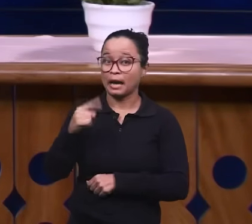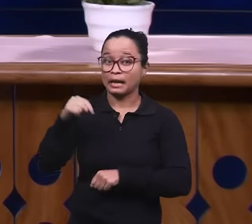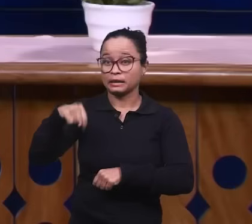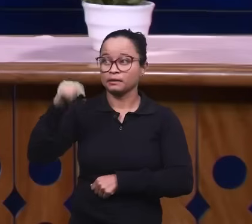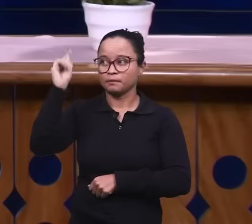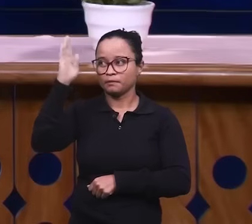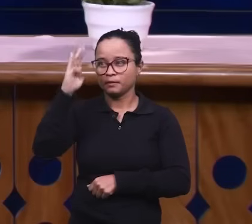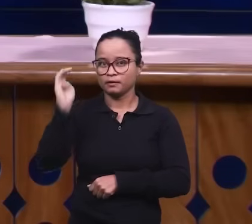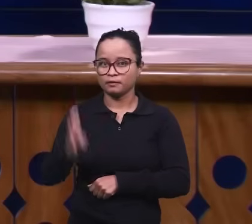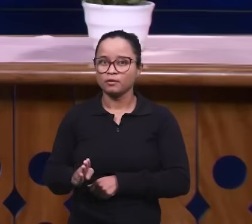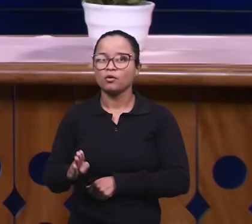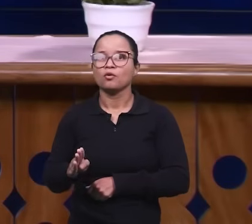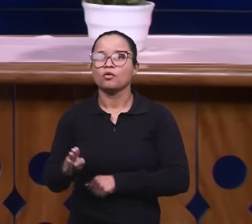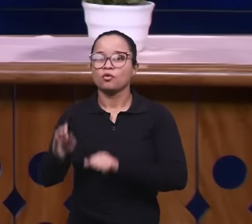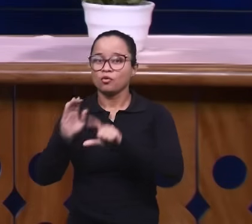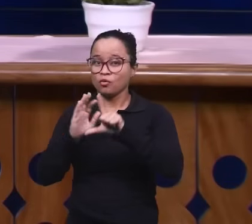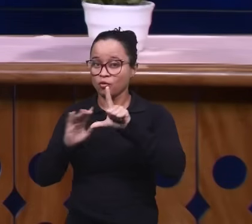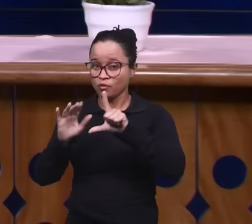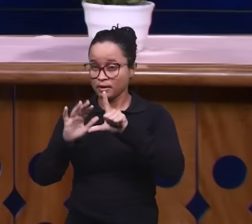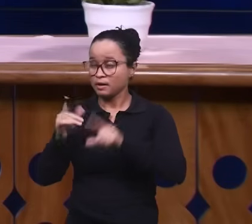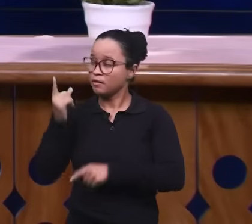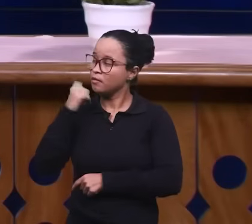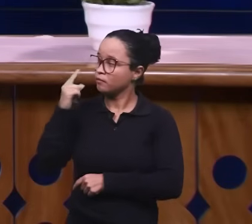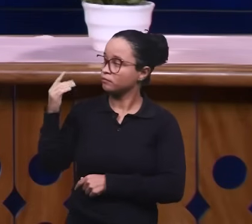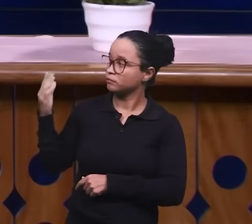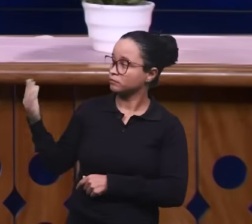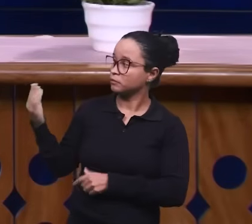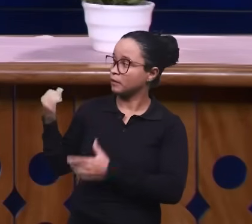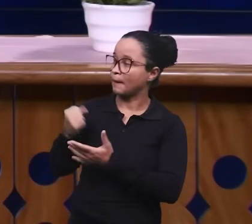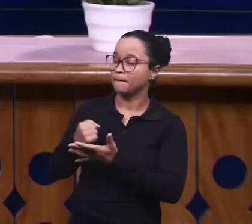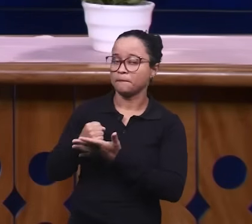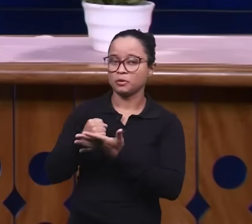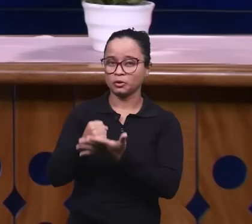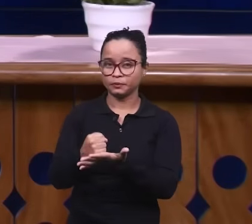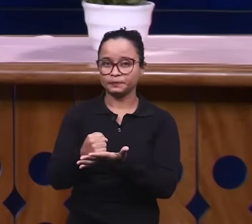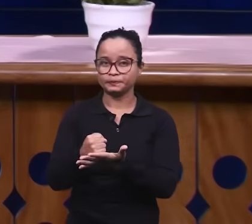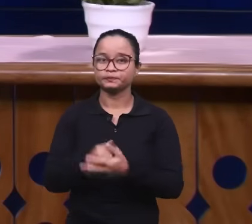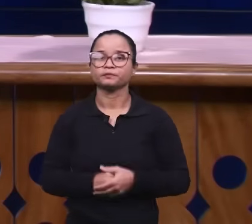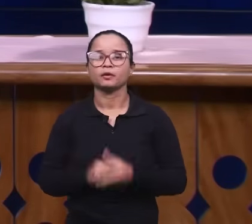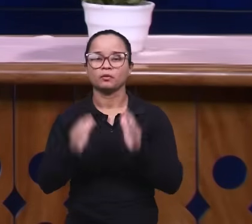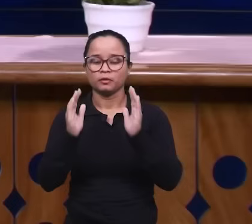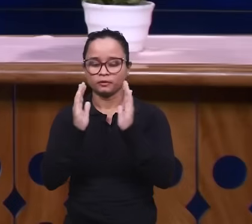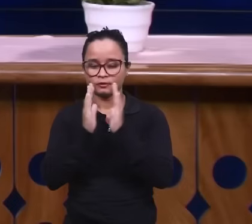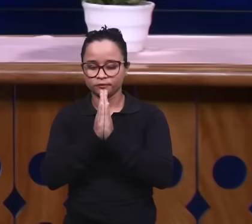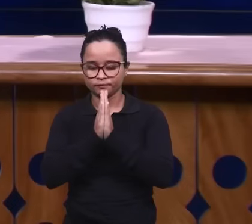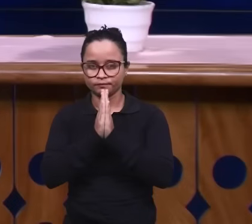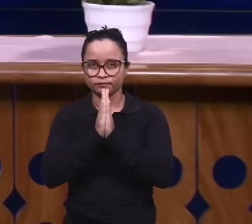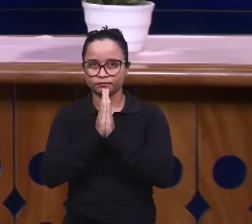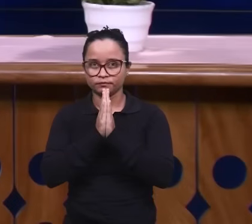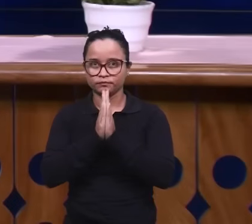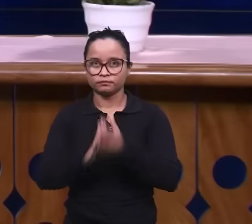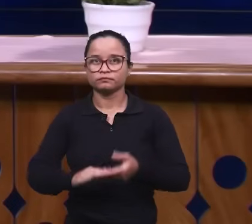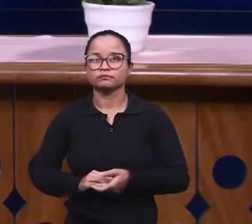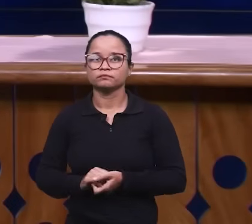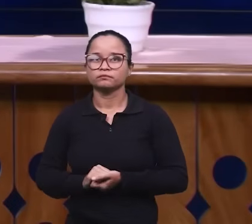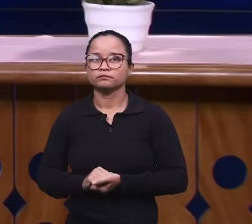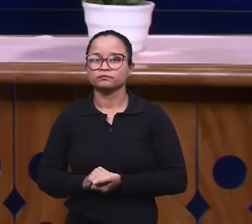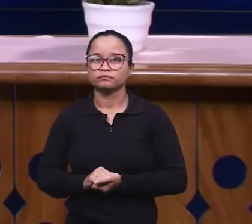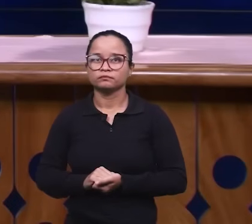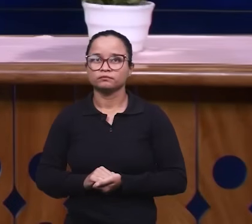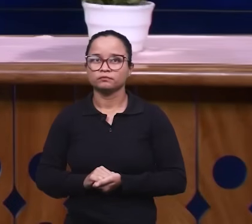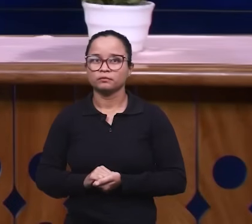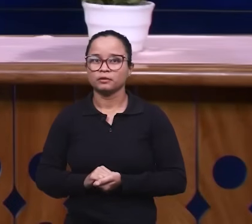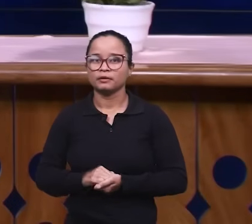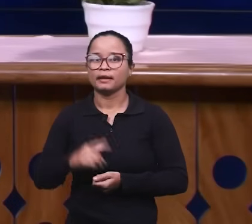Brasil, use o QR Code que está aí para receber assistência ou uma oração, ou